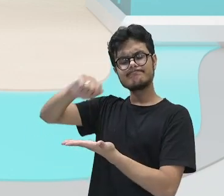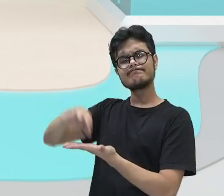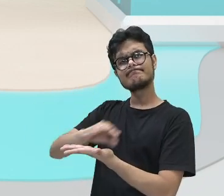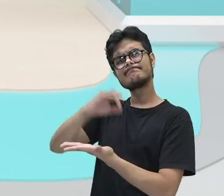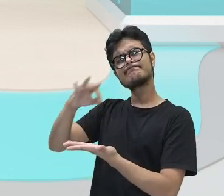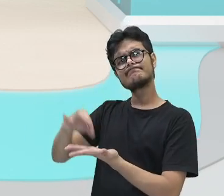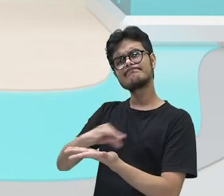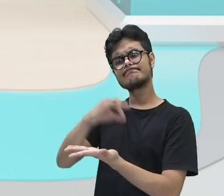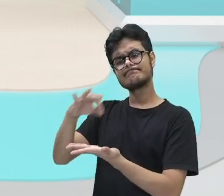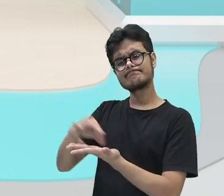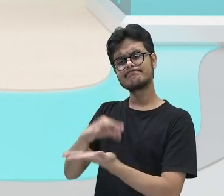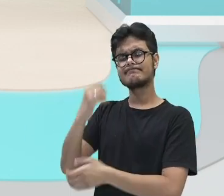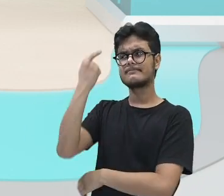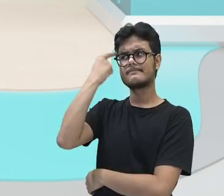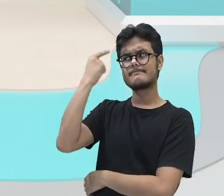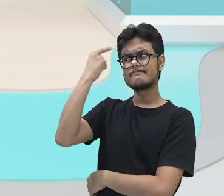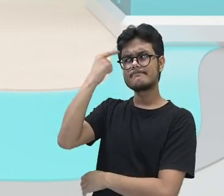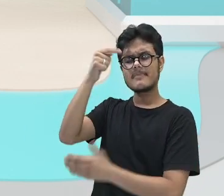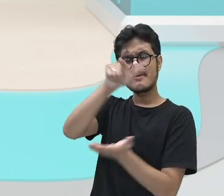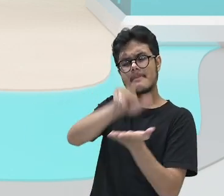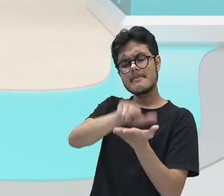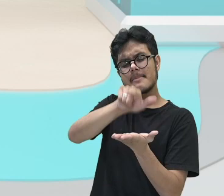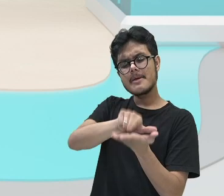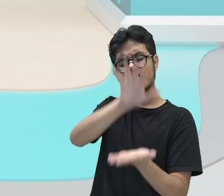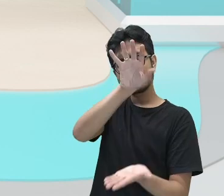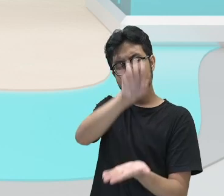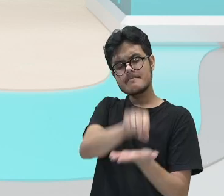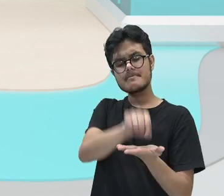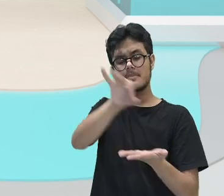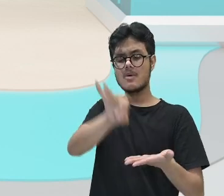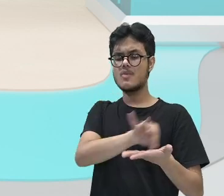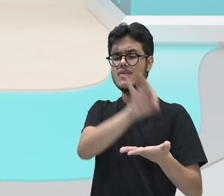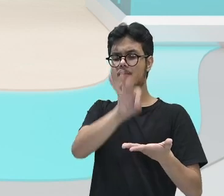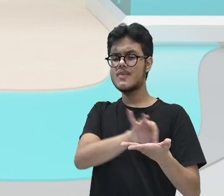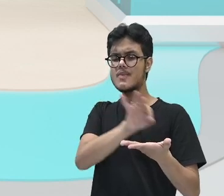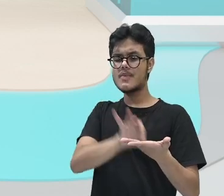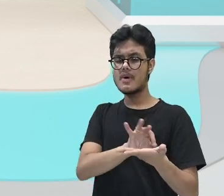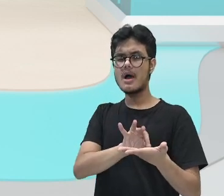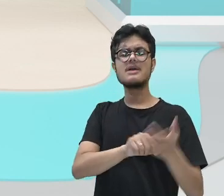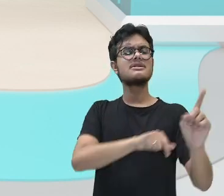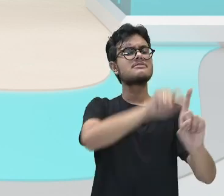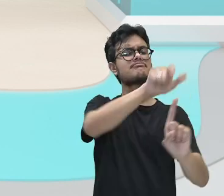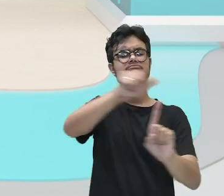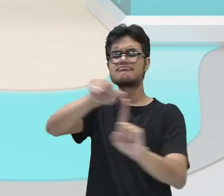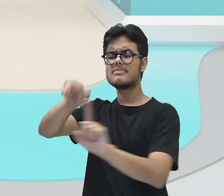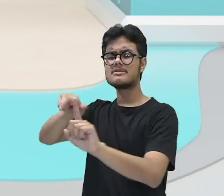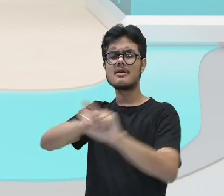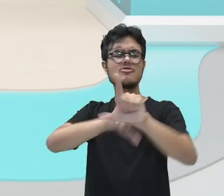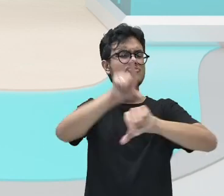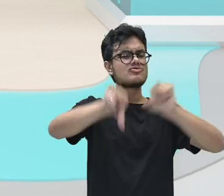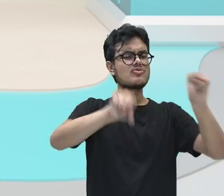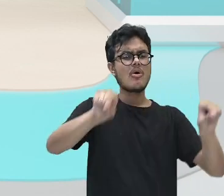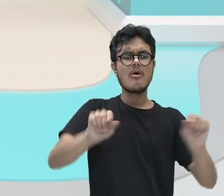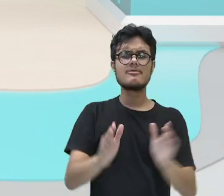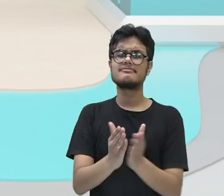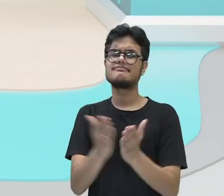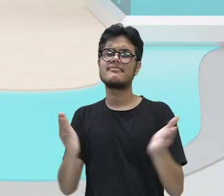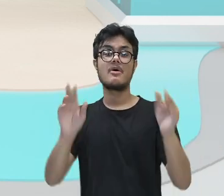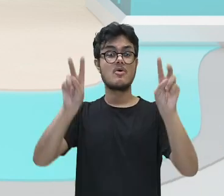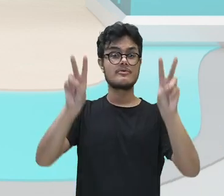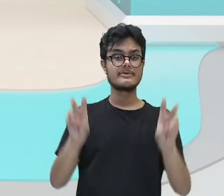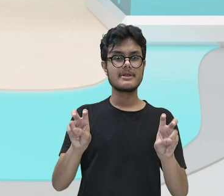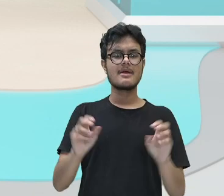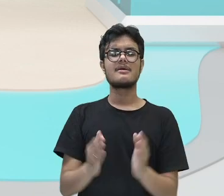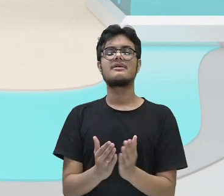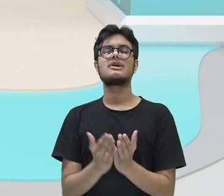dramaturgo escreve. Ele pensa numa história e ele coloca no papel, e a partir daí um diretor pega, escolhe